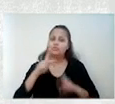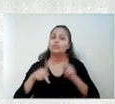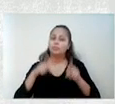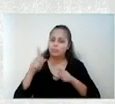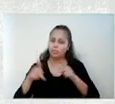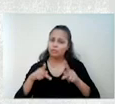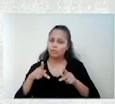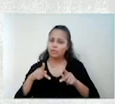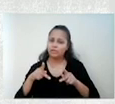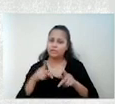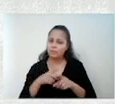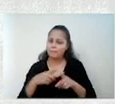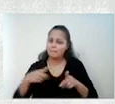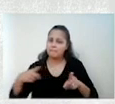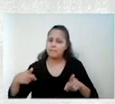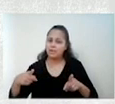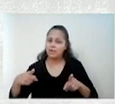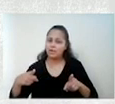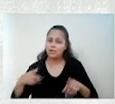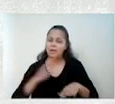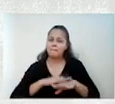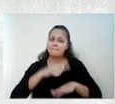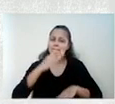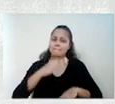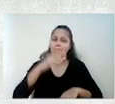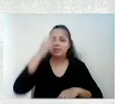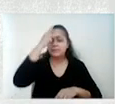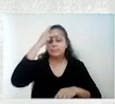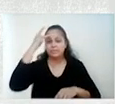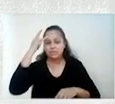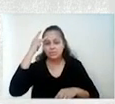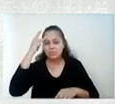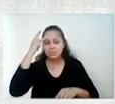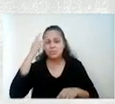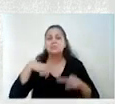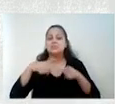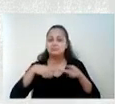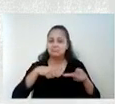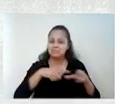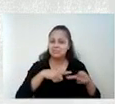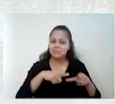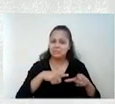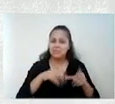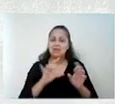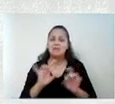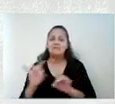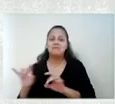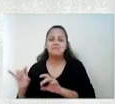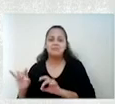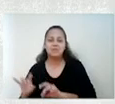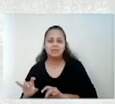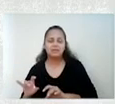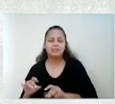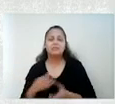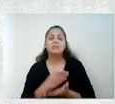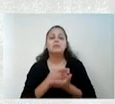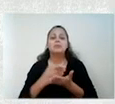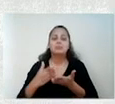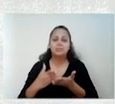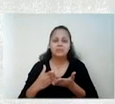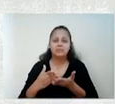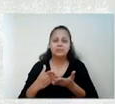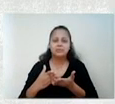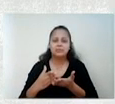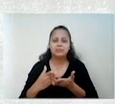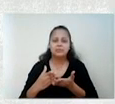da população, cada vez mais pessoas se dedicavam às práticas comerciais. Iniciava-se, né, então,